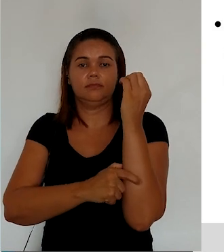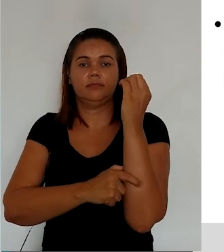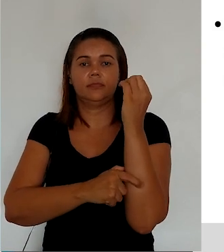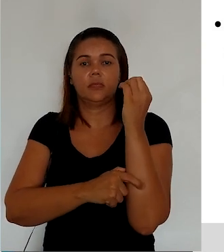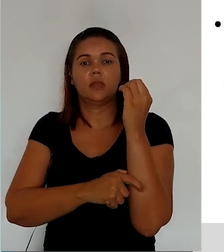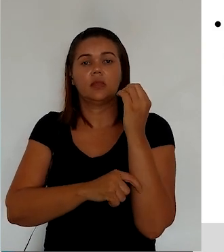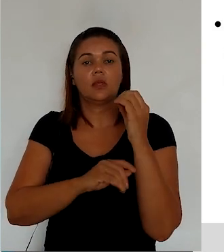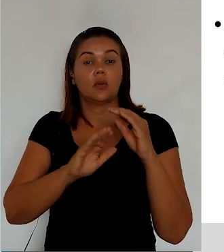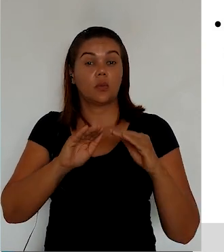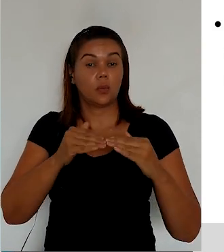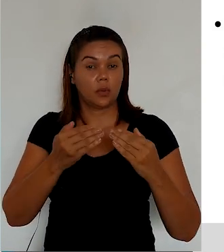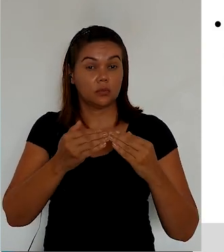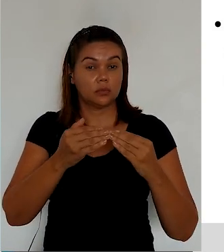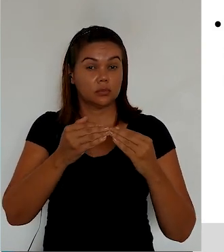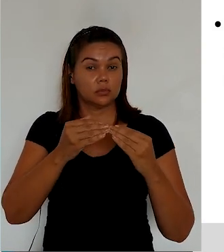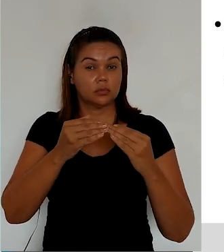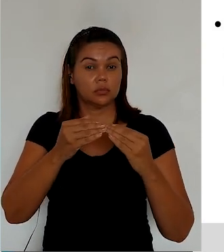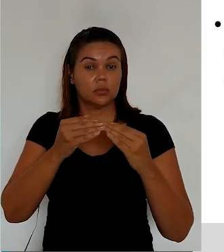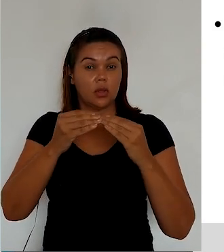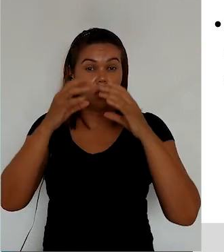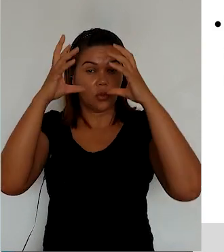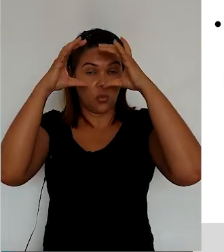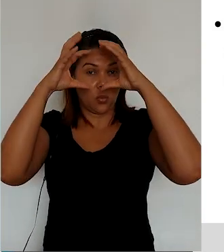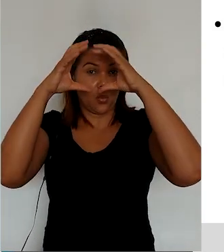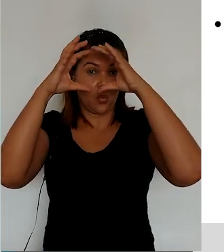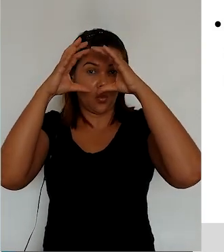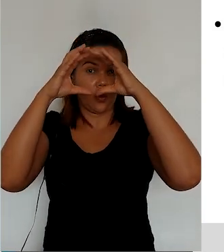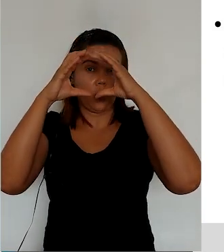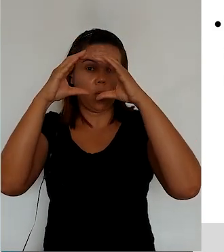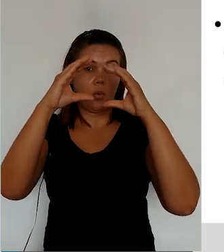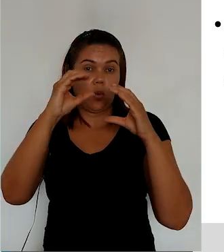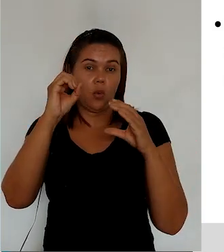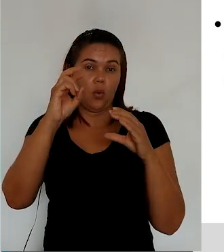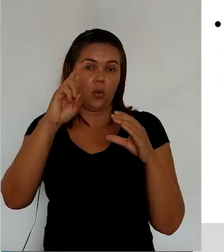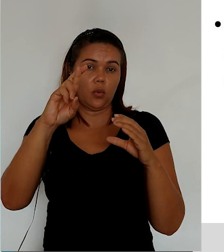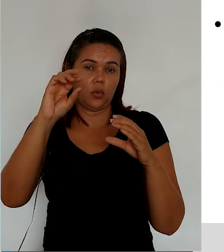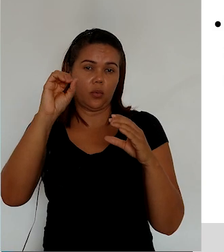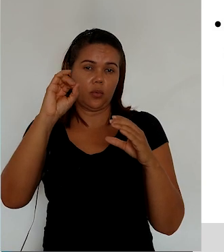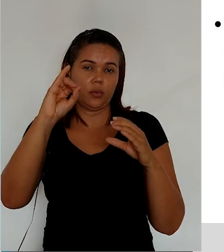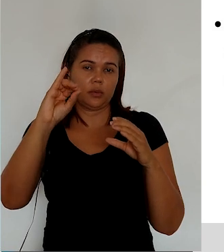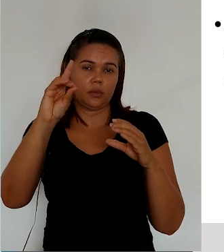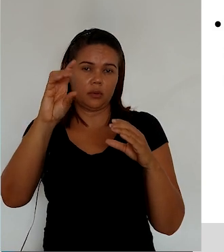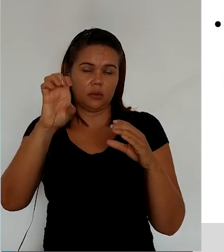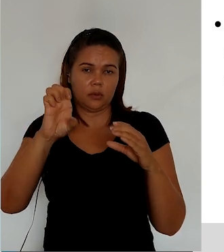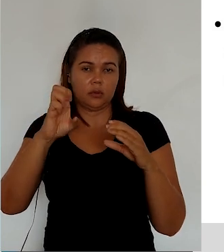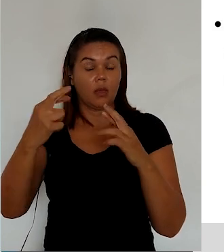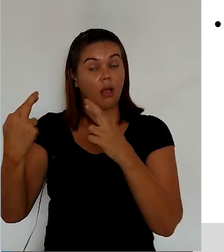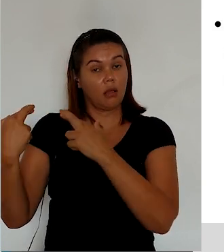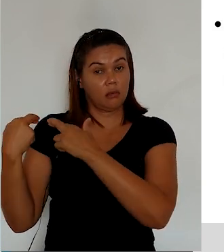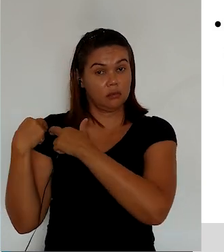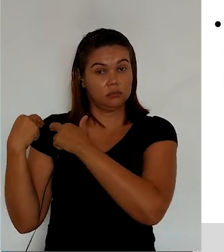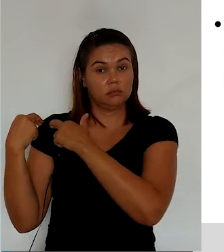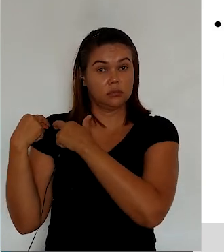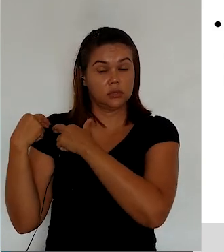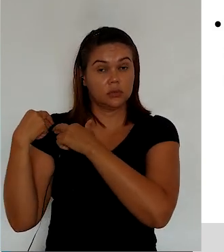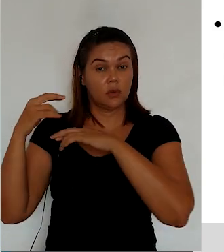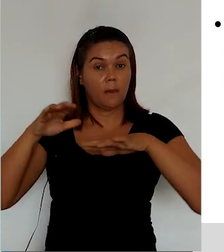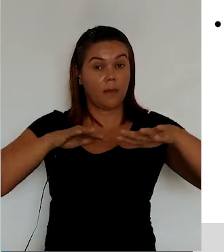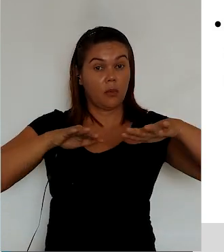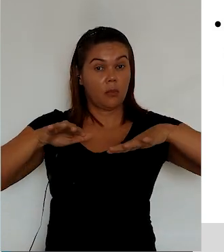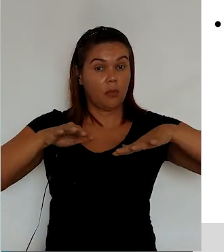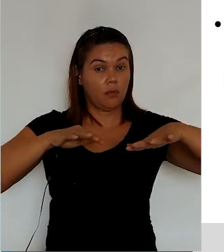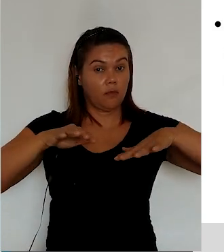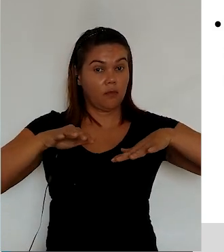Quando na região do plexo coroide, são responsáveis